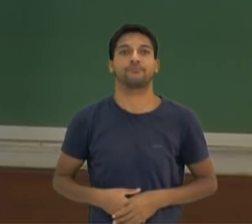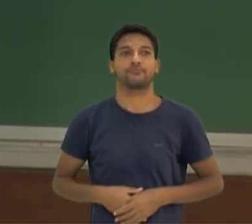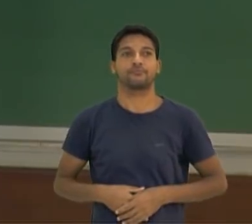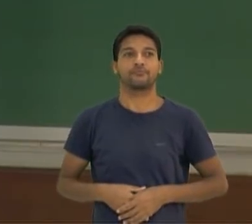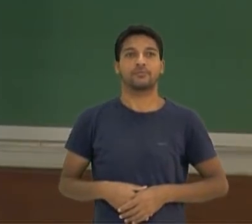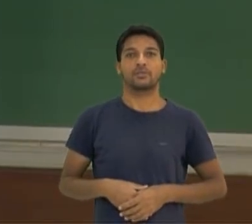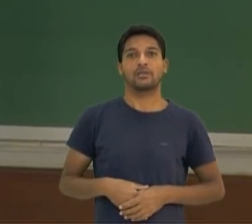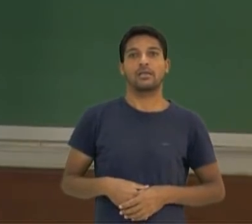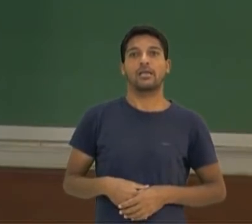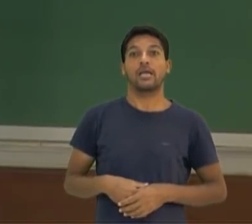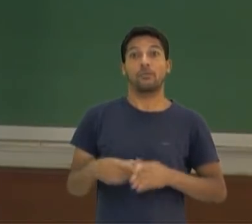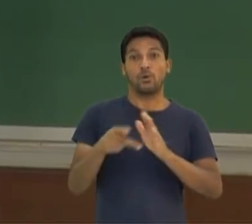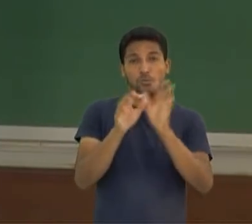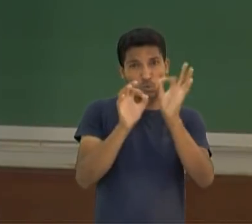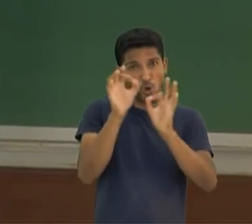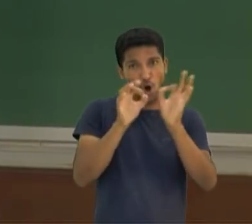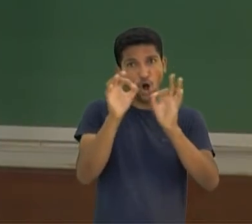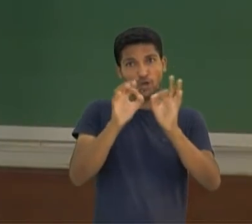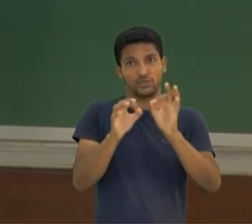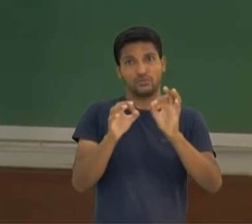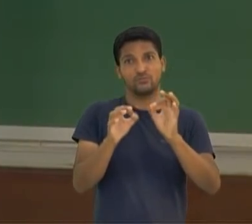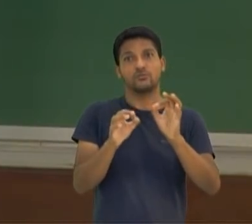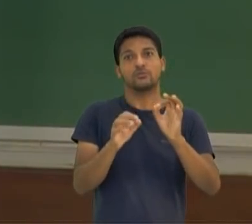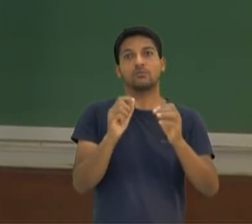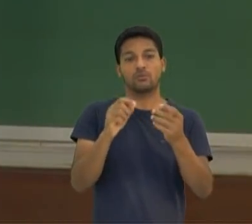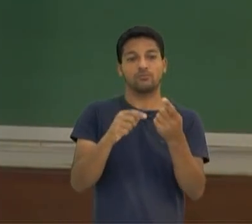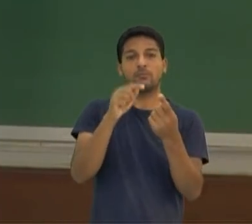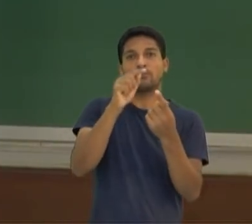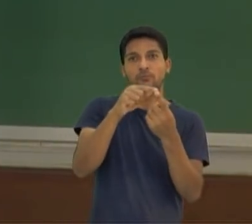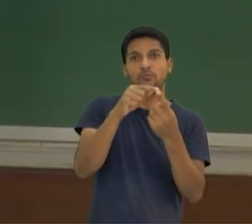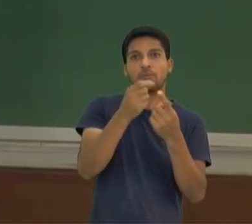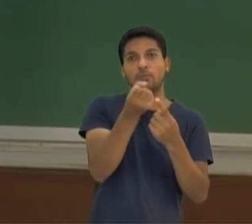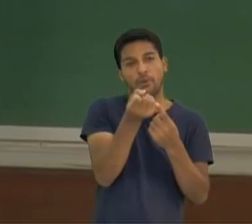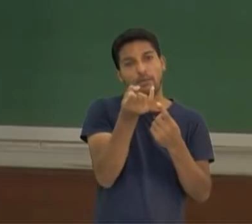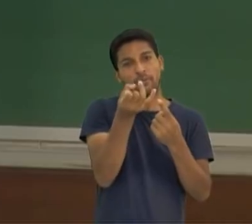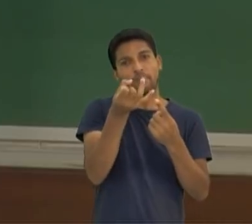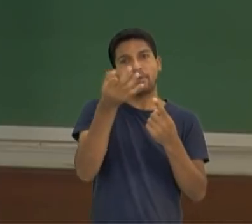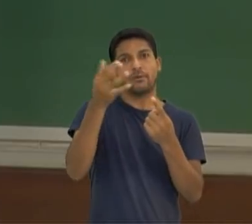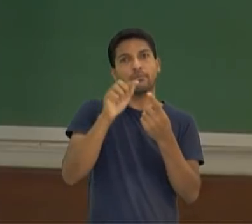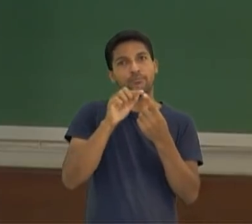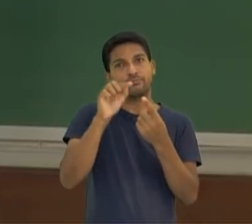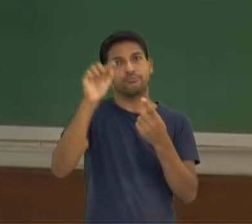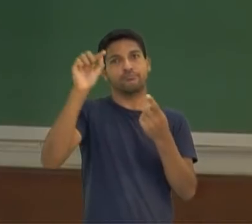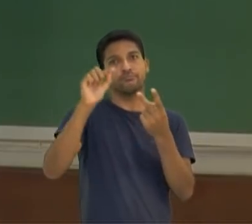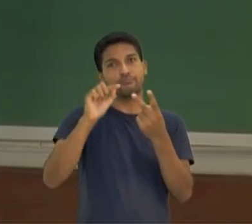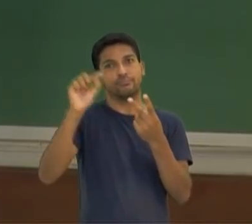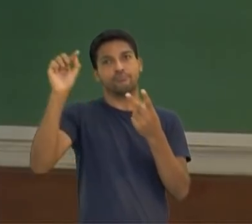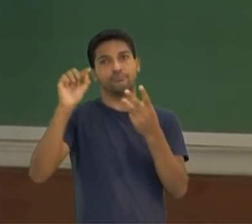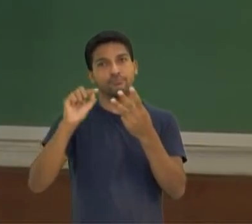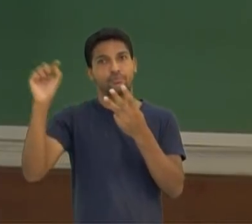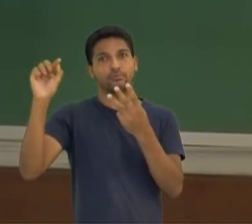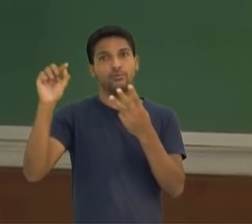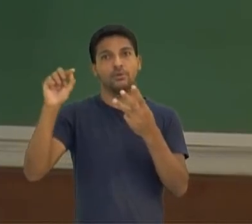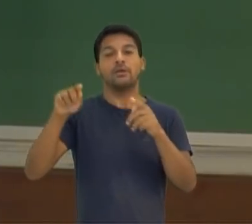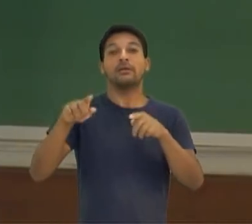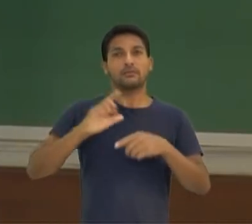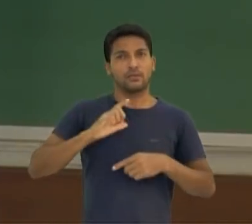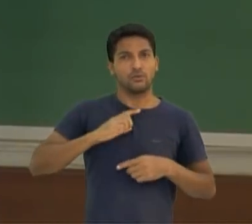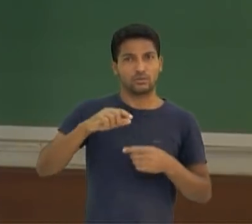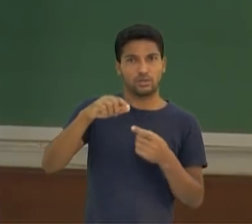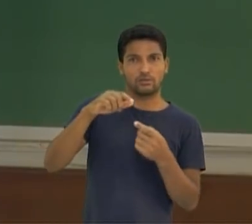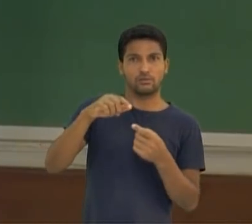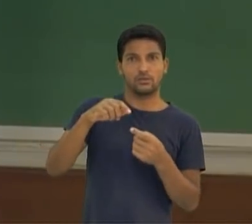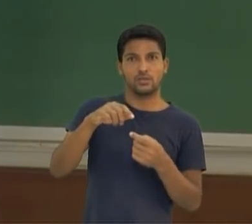ordem crescente de números atômicos, de tal maneira que surgem colunas verticais e horizontais,